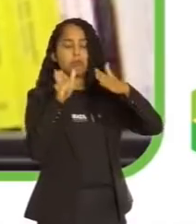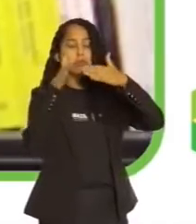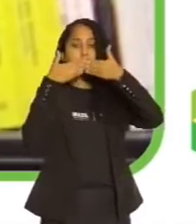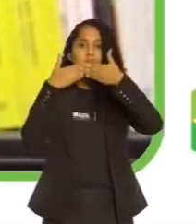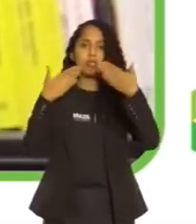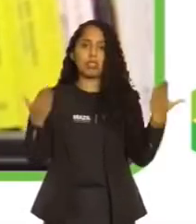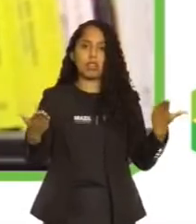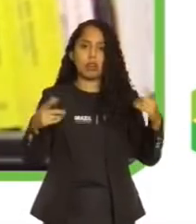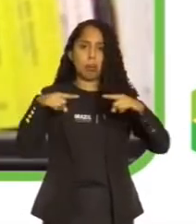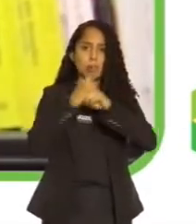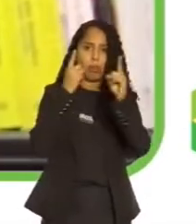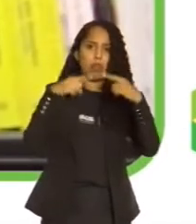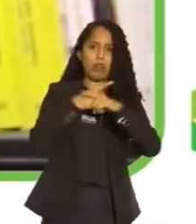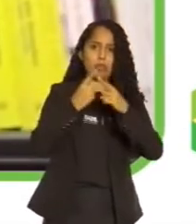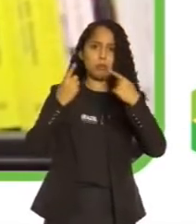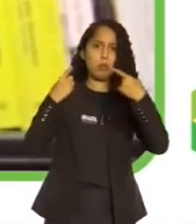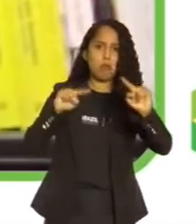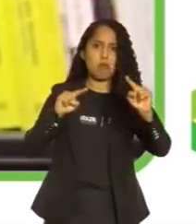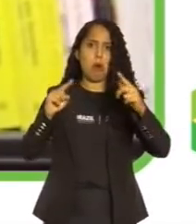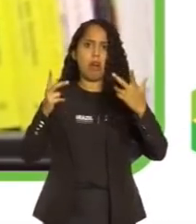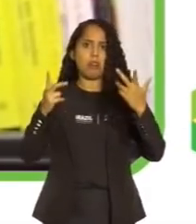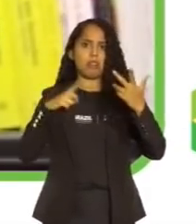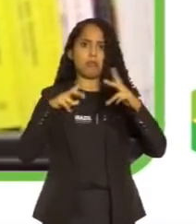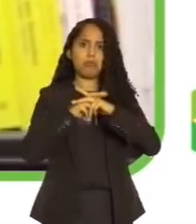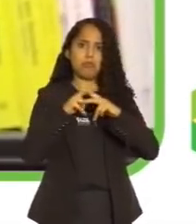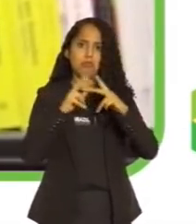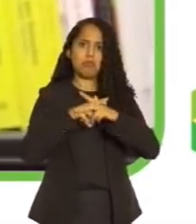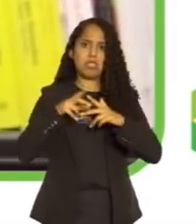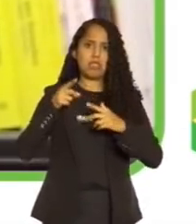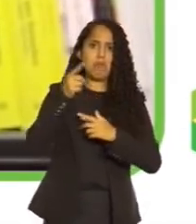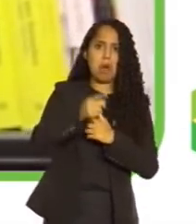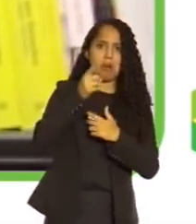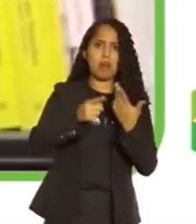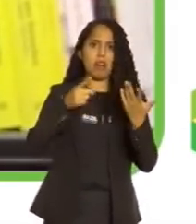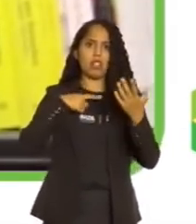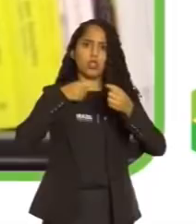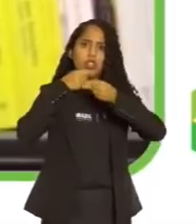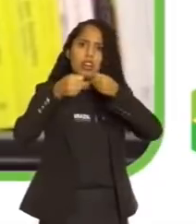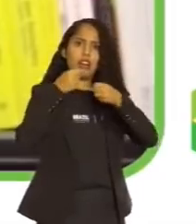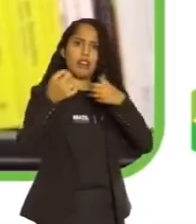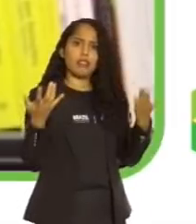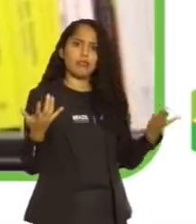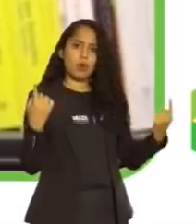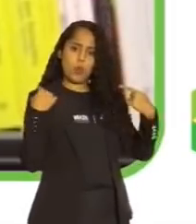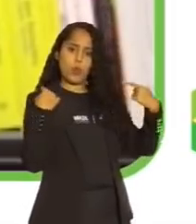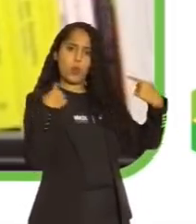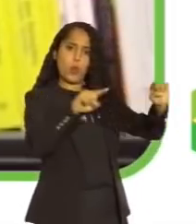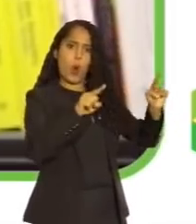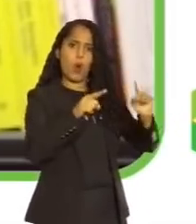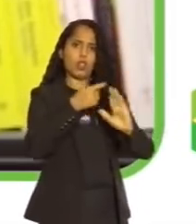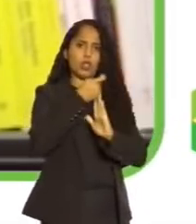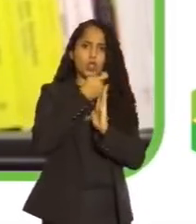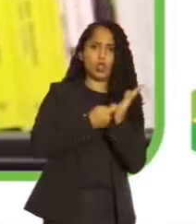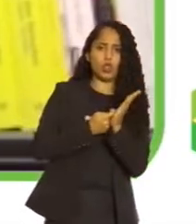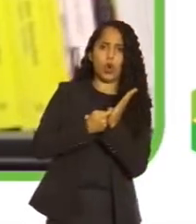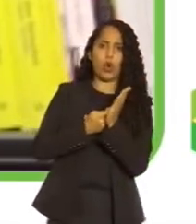os conflitos, os ataques, as agressões, as ameaças a jornalistas, a